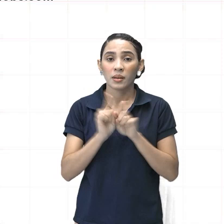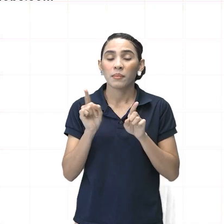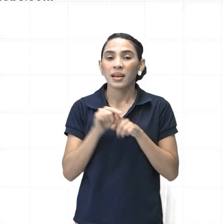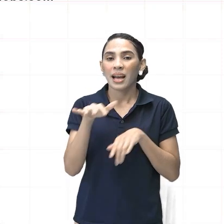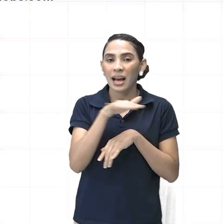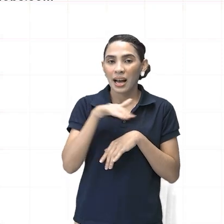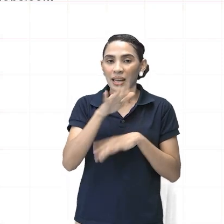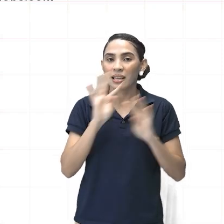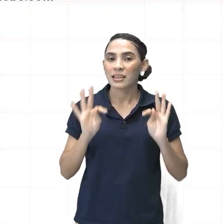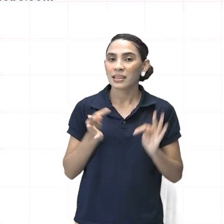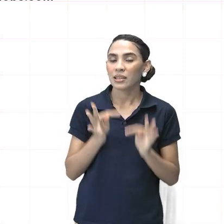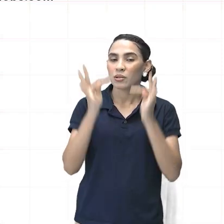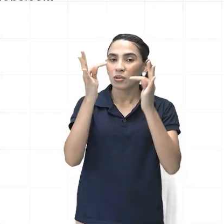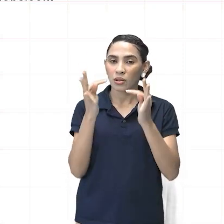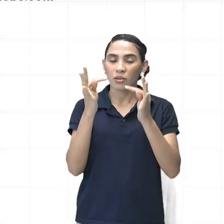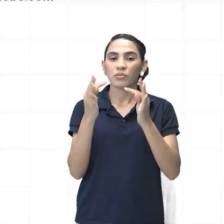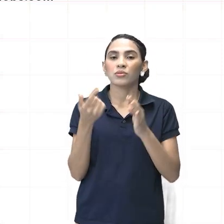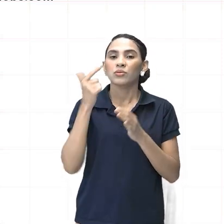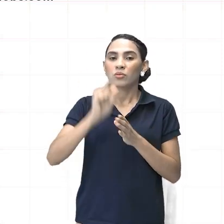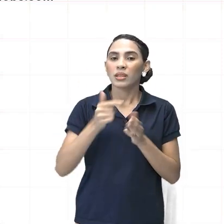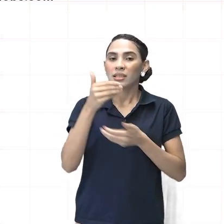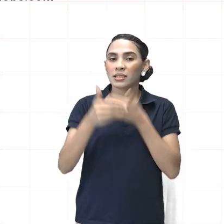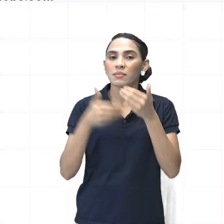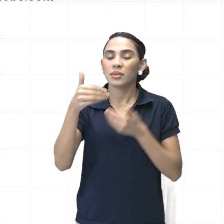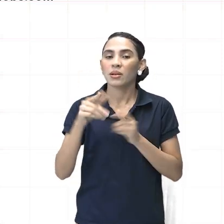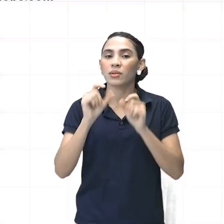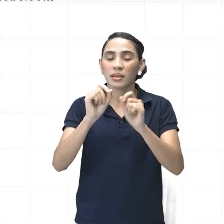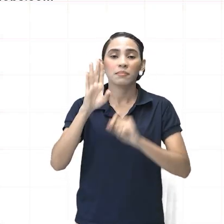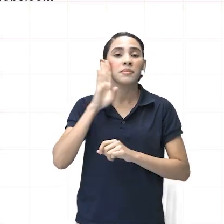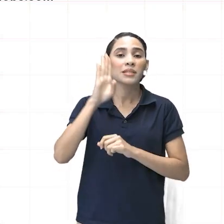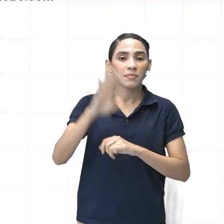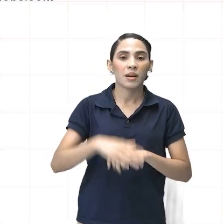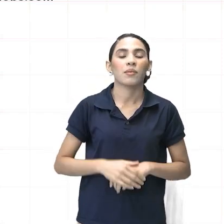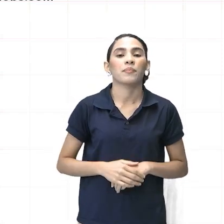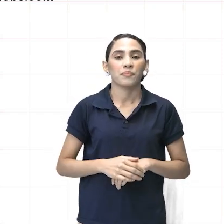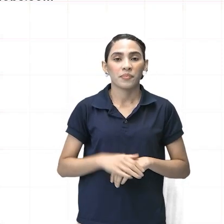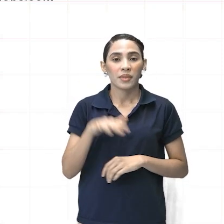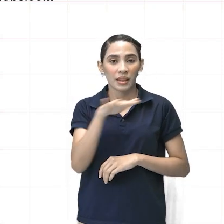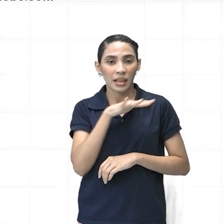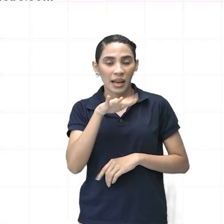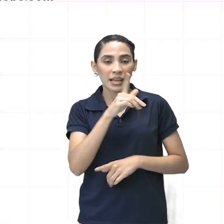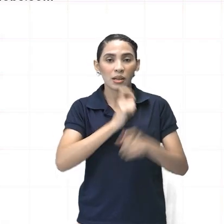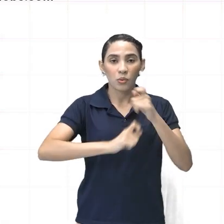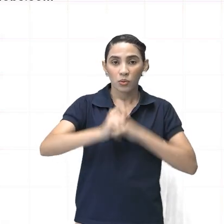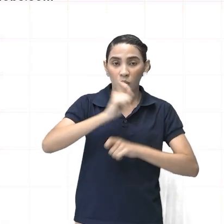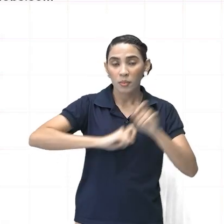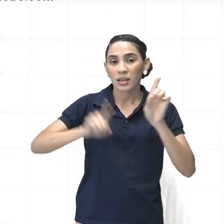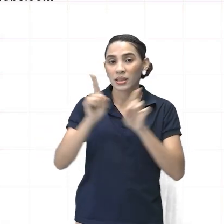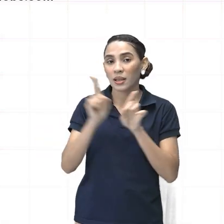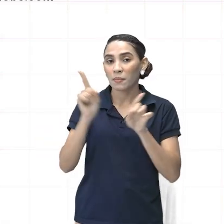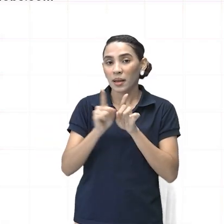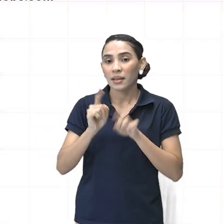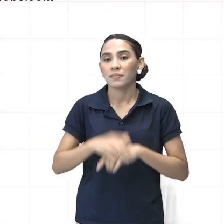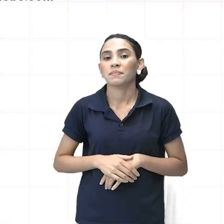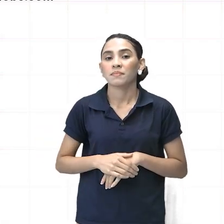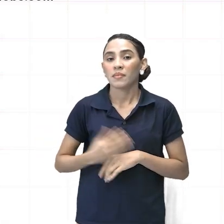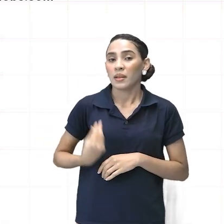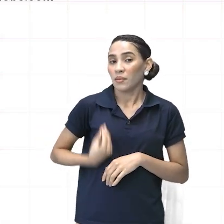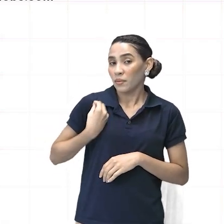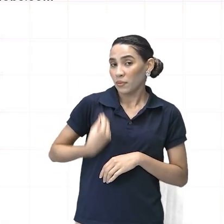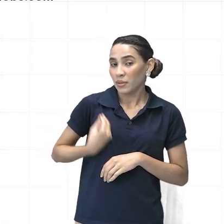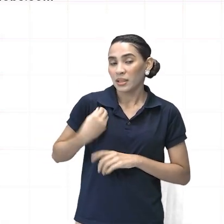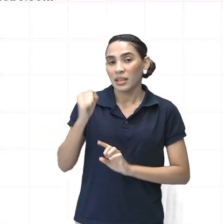parte tecnológica acabam desempenhando o papel fundamental, tanto na economia quanto na